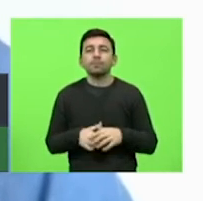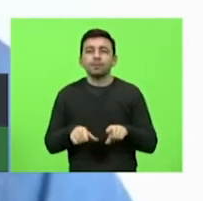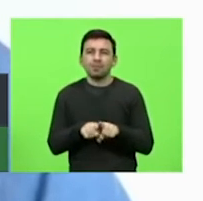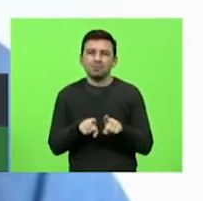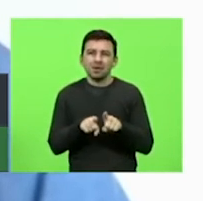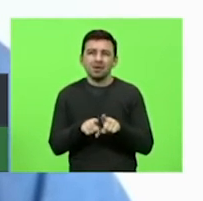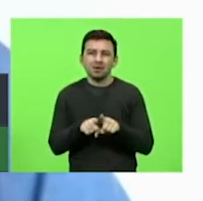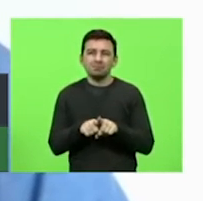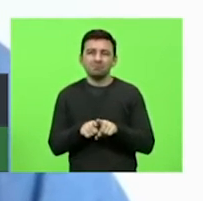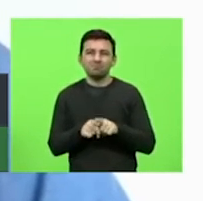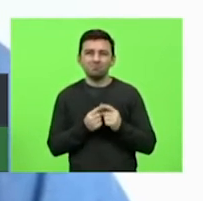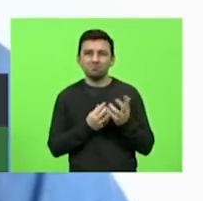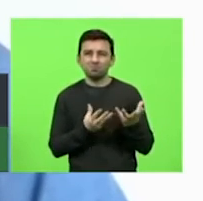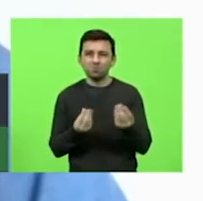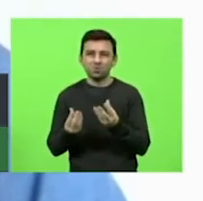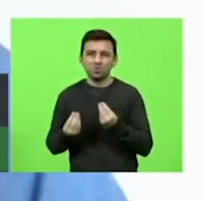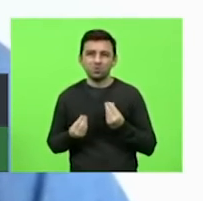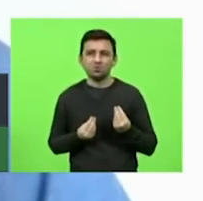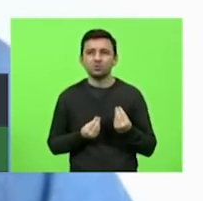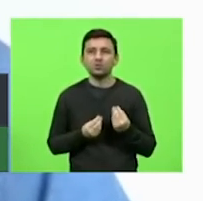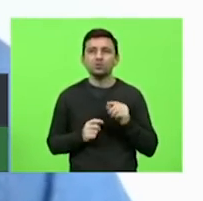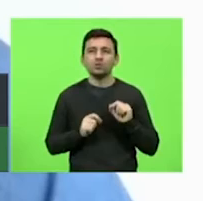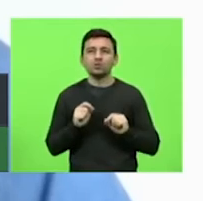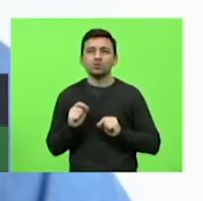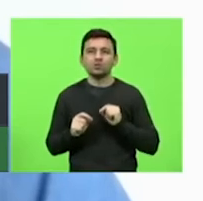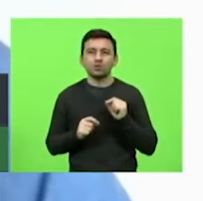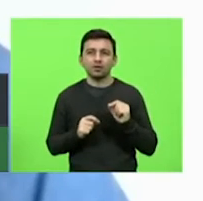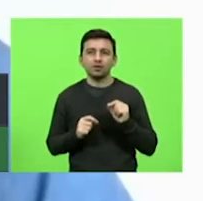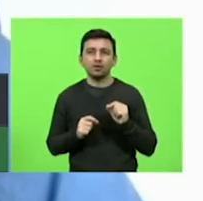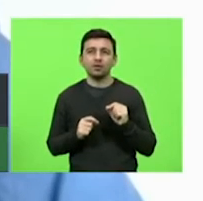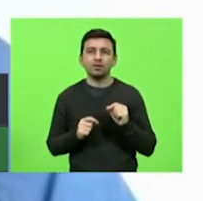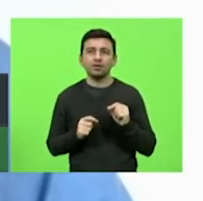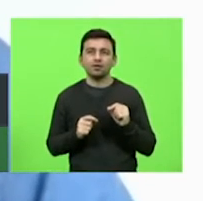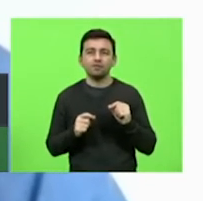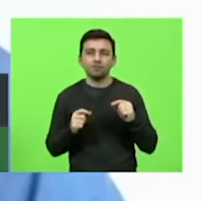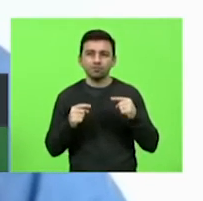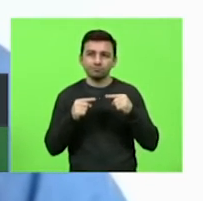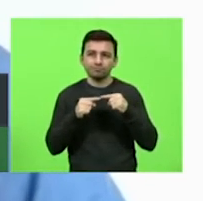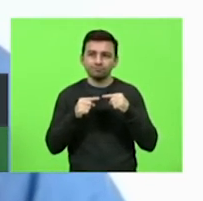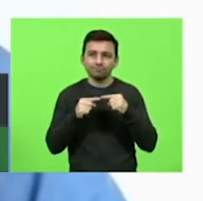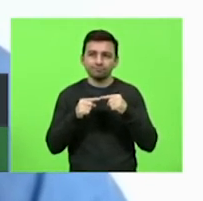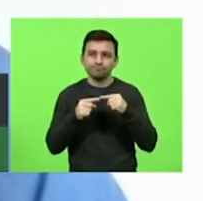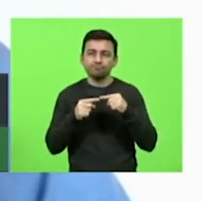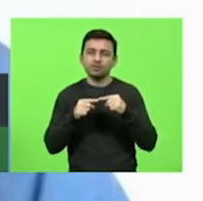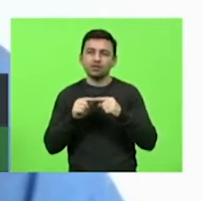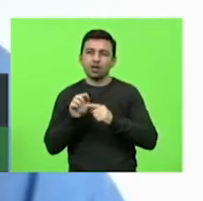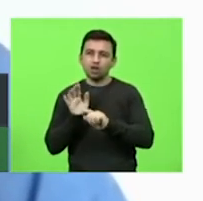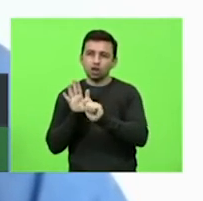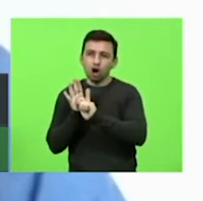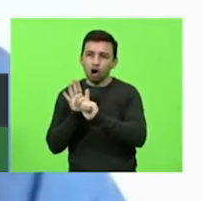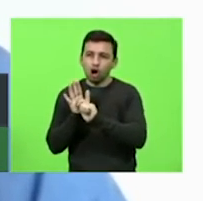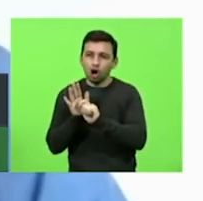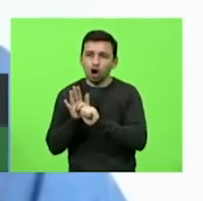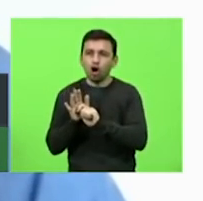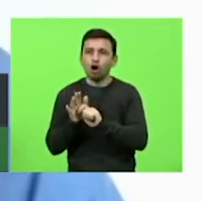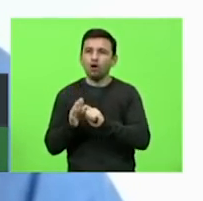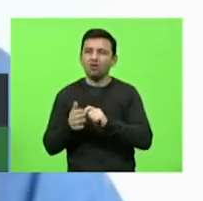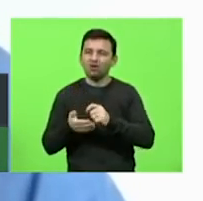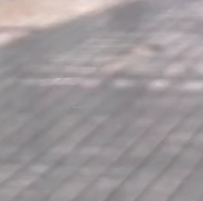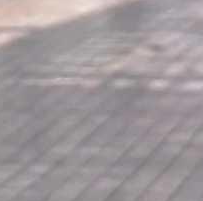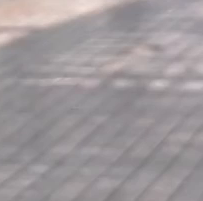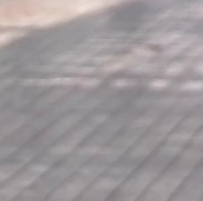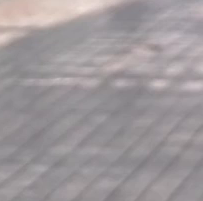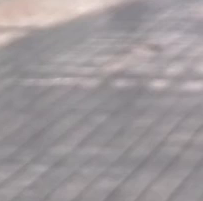muitos desses que acabam voltados para as drogas, para o crack, para outro tipo de